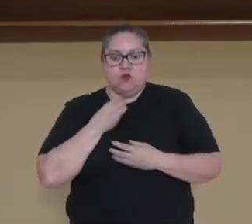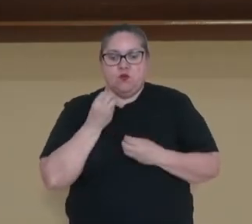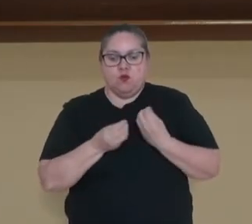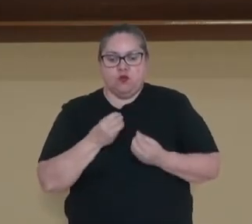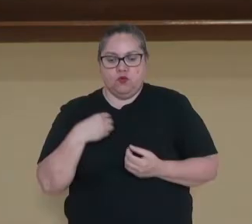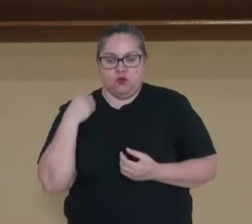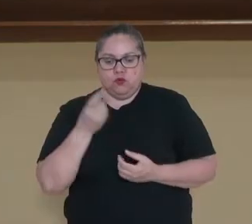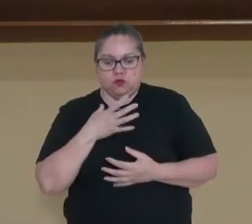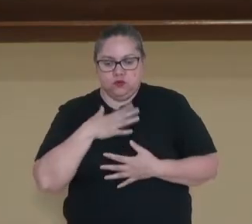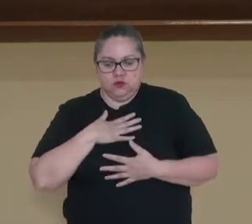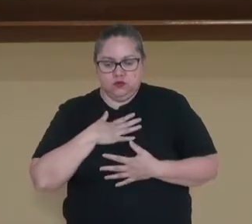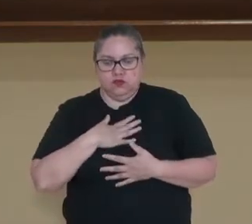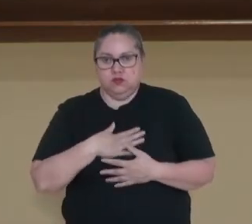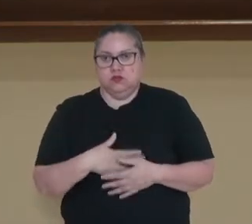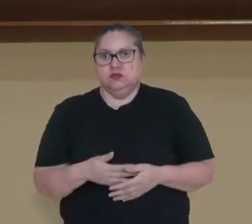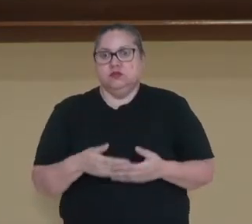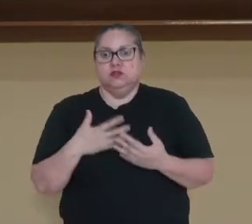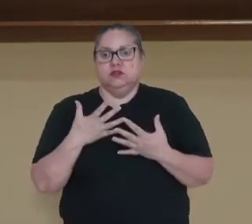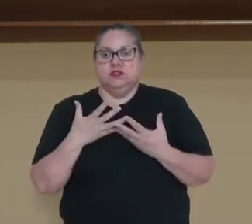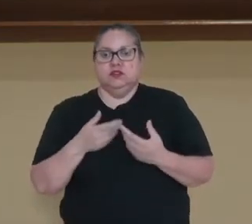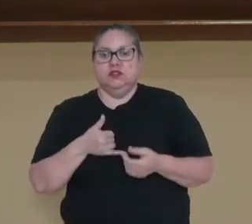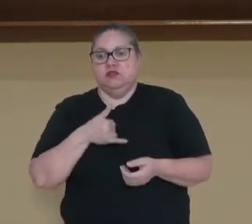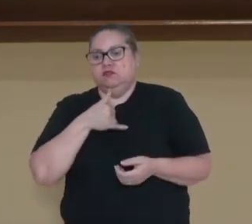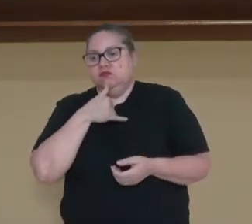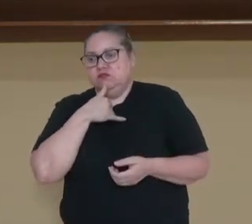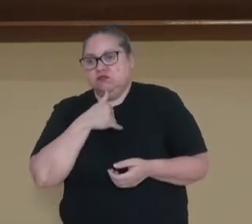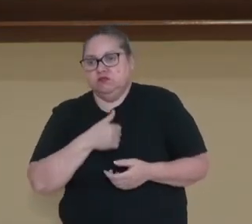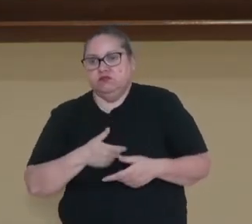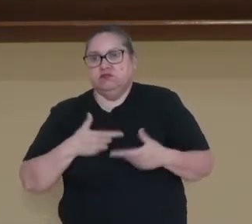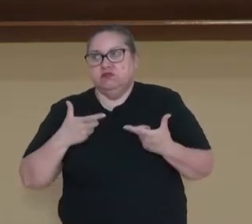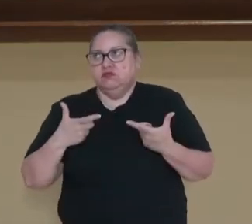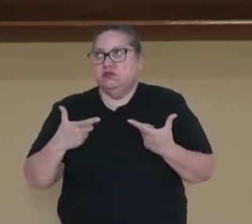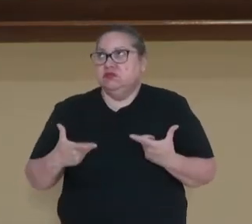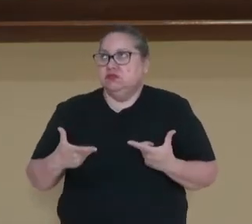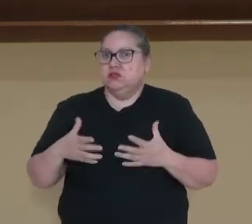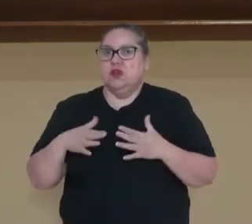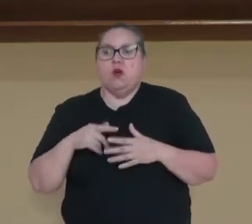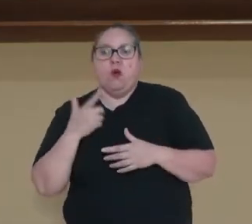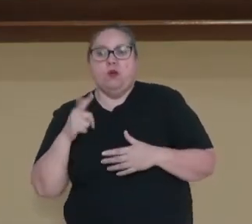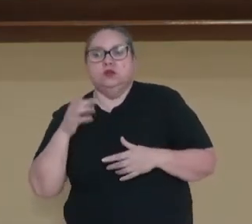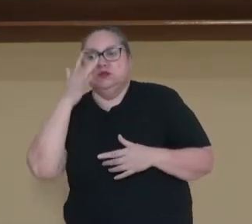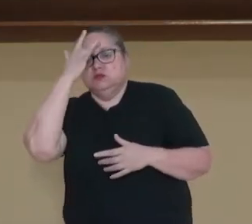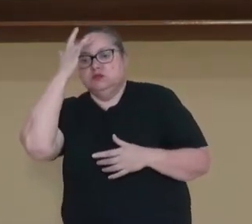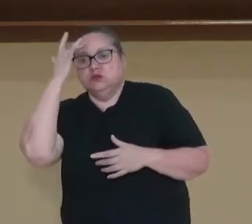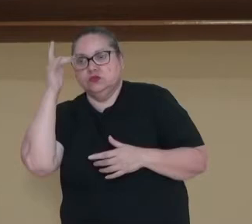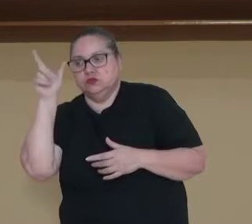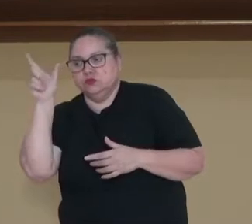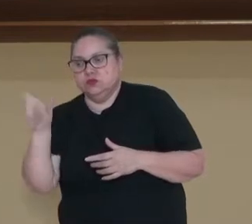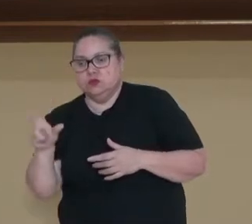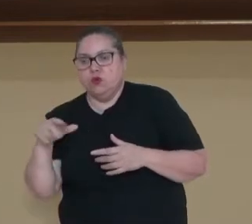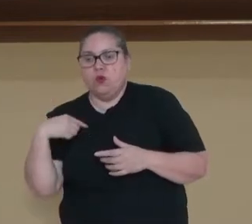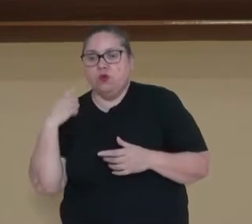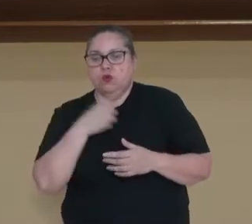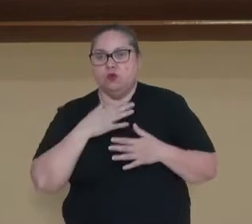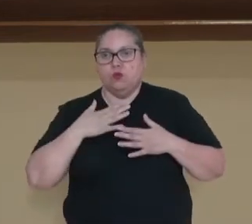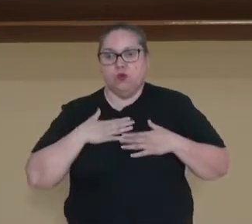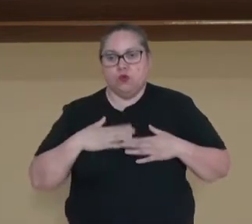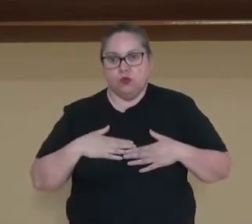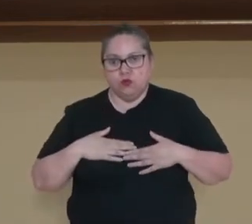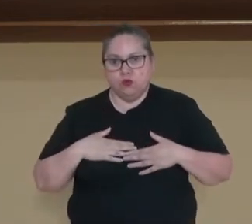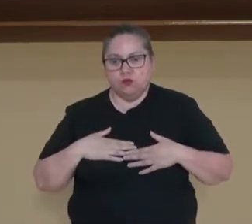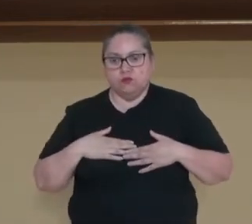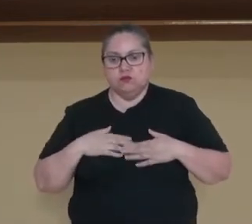que o nosso ânimo está, como que o nosso humor está, para uma outra pessoa. Então, o nosso corpo, às